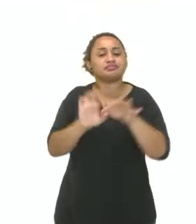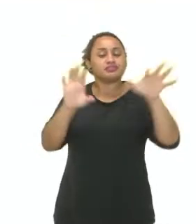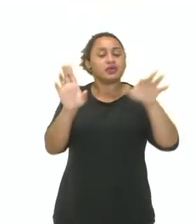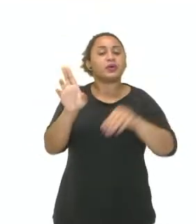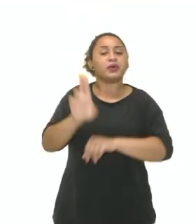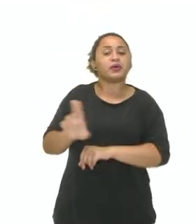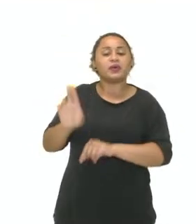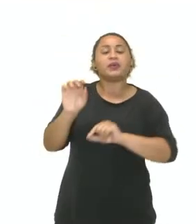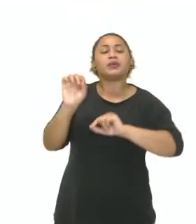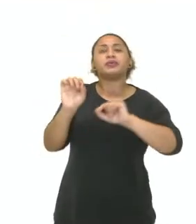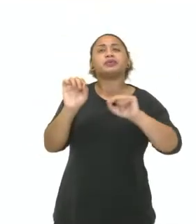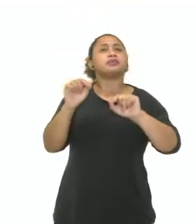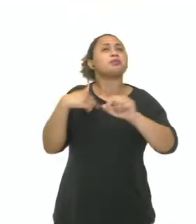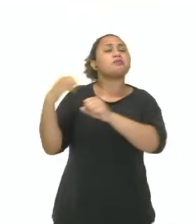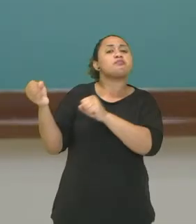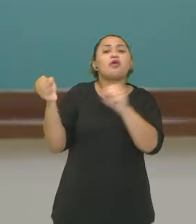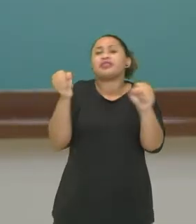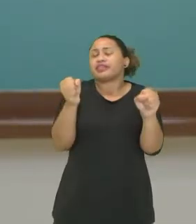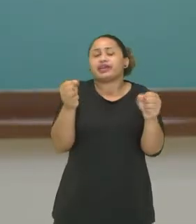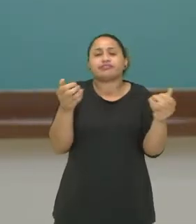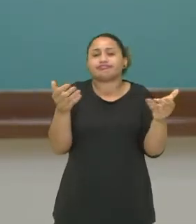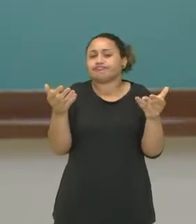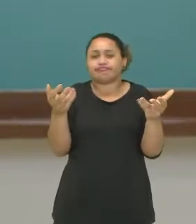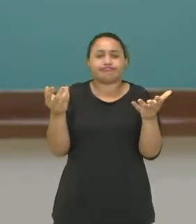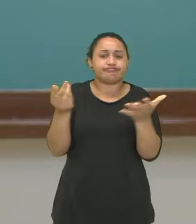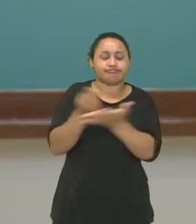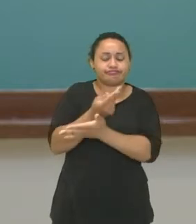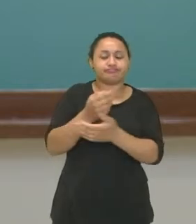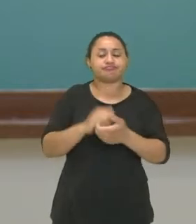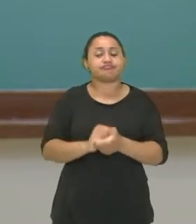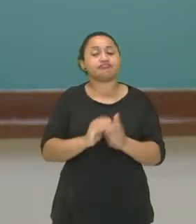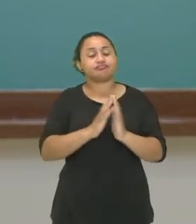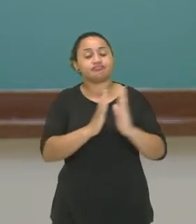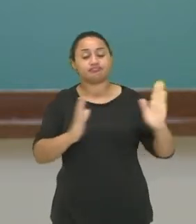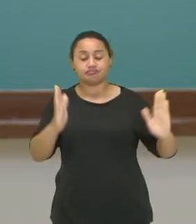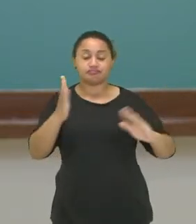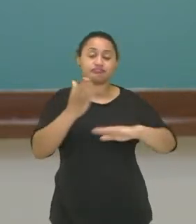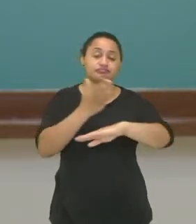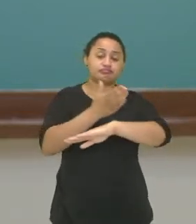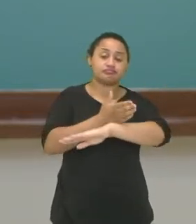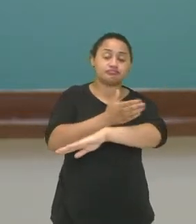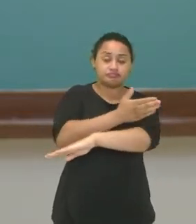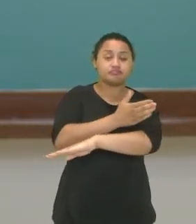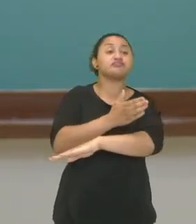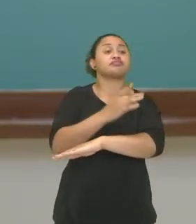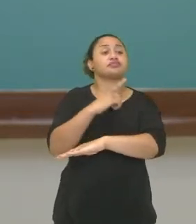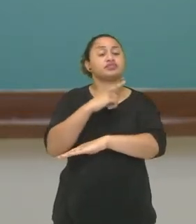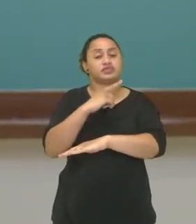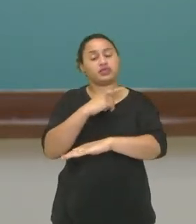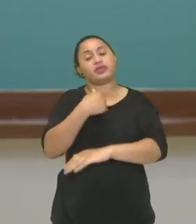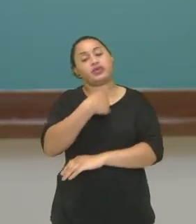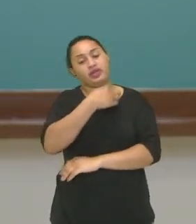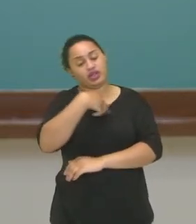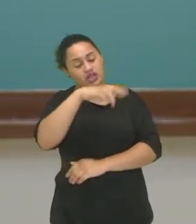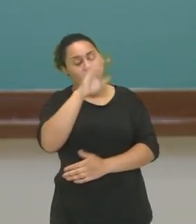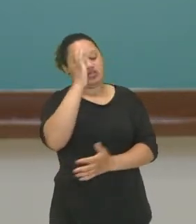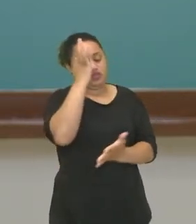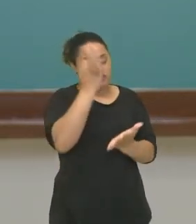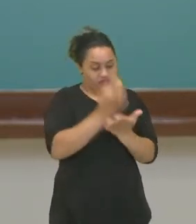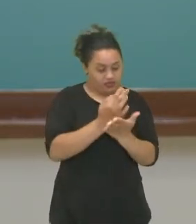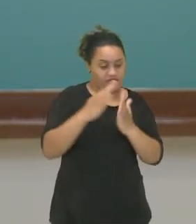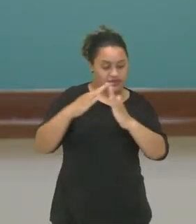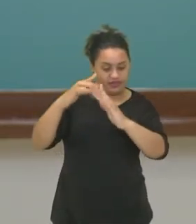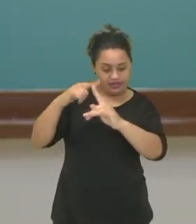uso arbitrário do poder. Nesse período, chamado de Idade Média, além da religião, da fé, da igreja